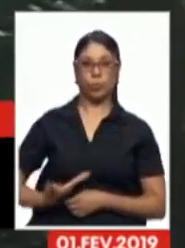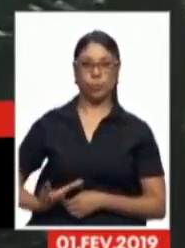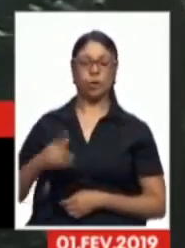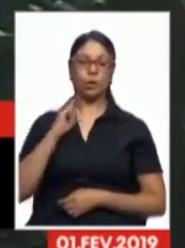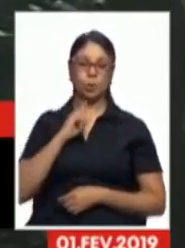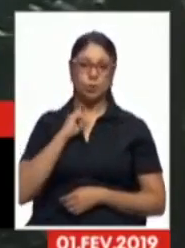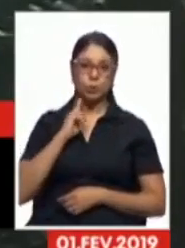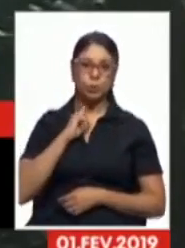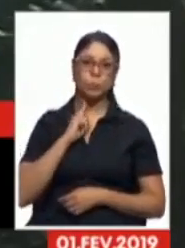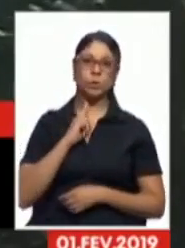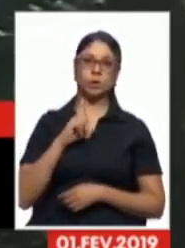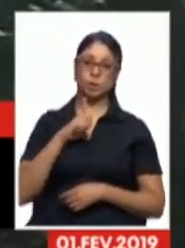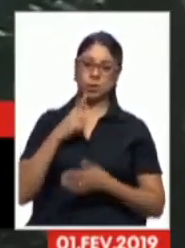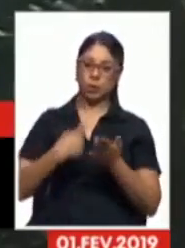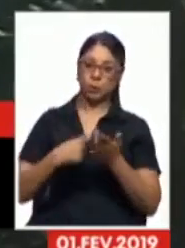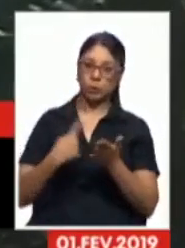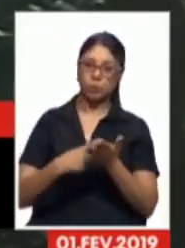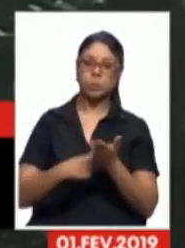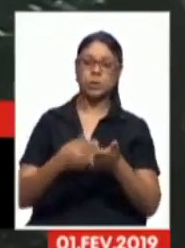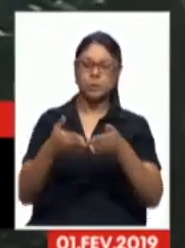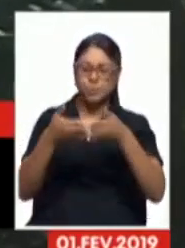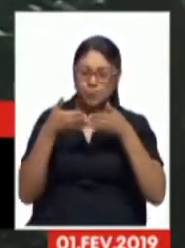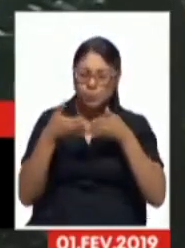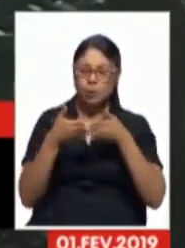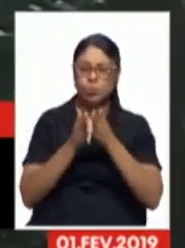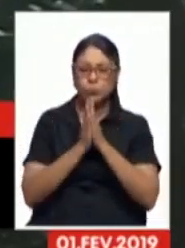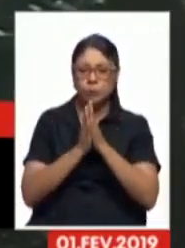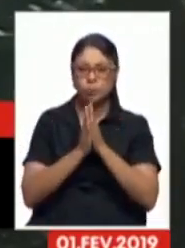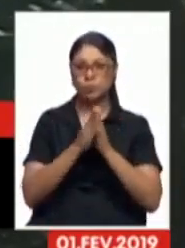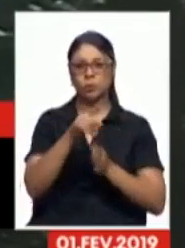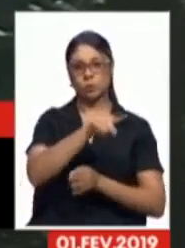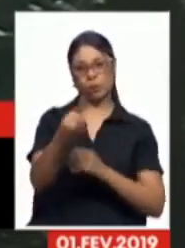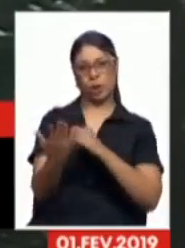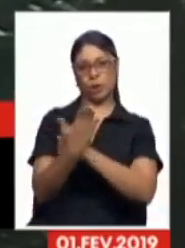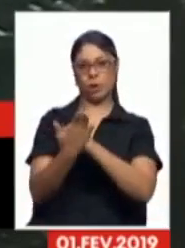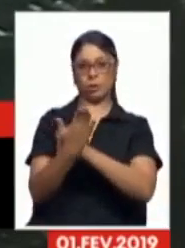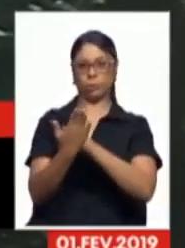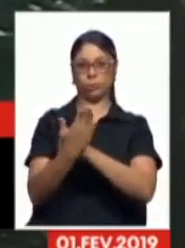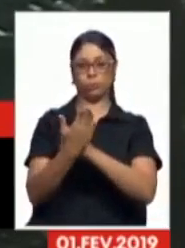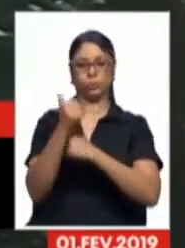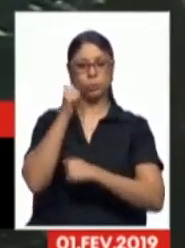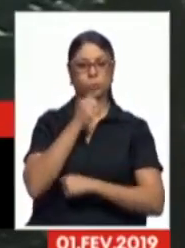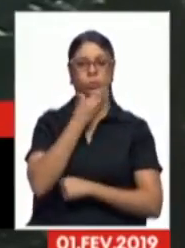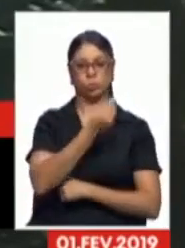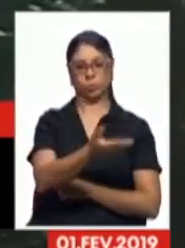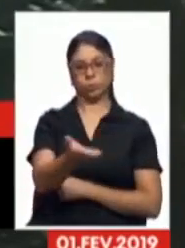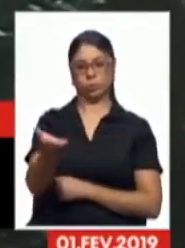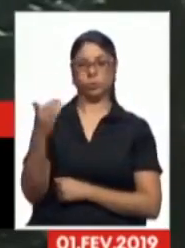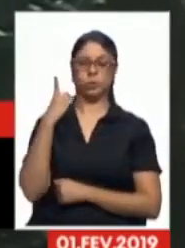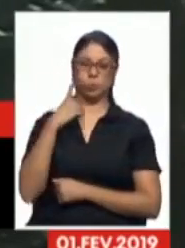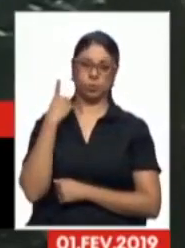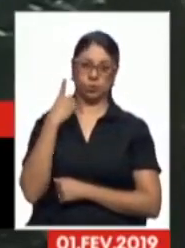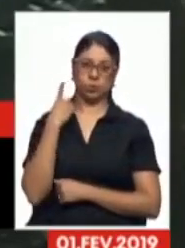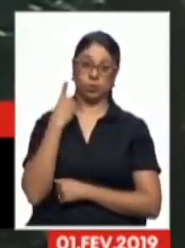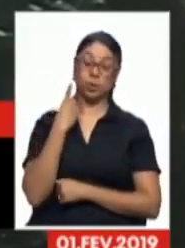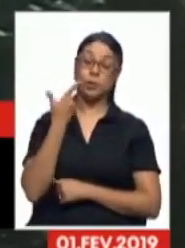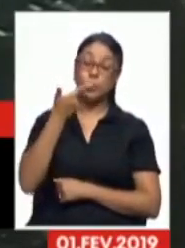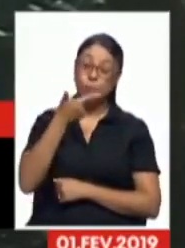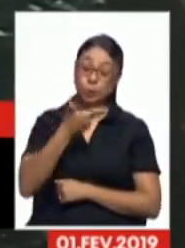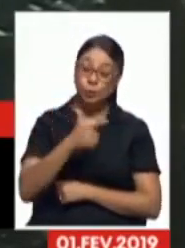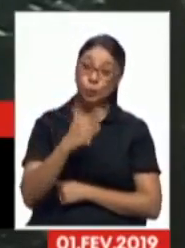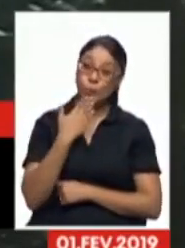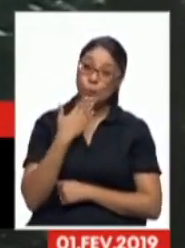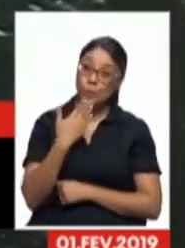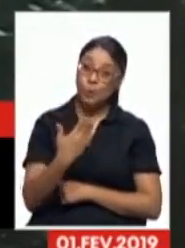clama pelo apoio dos senhores e senhoras. Para tanto, renovo o pedido